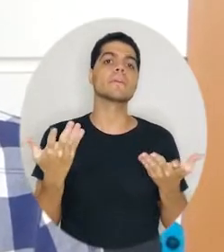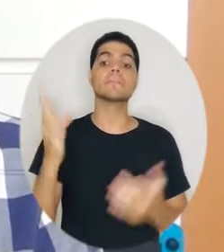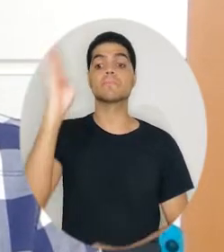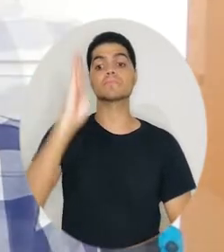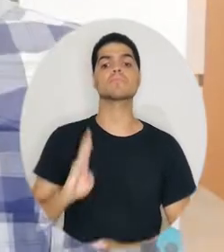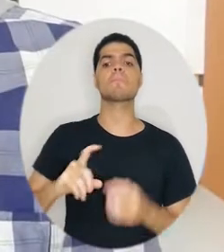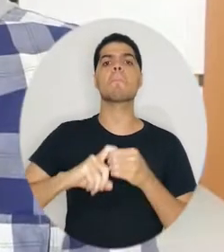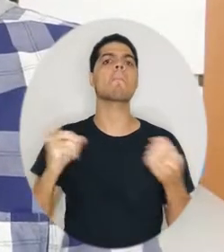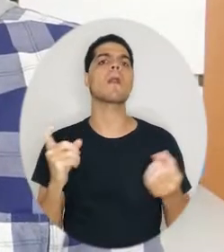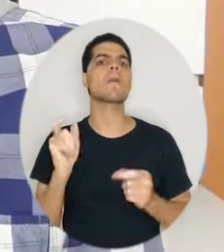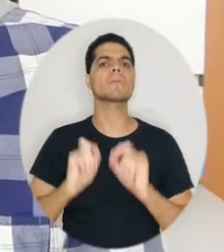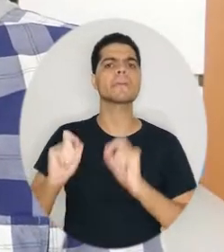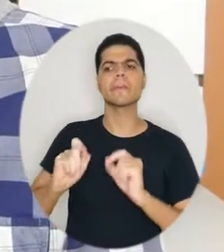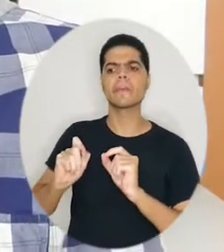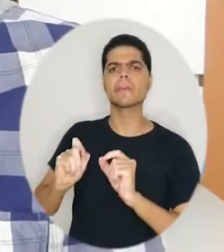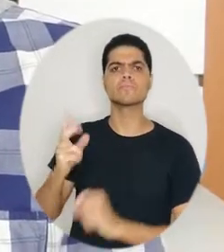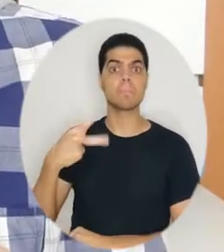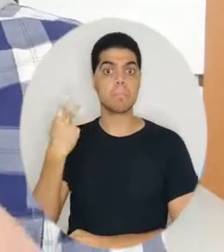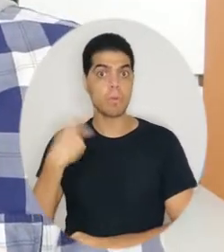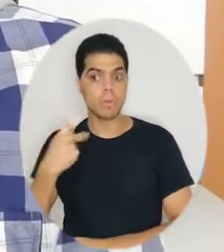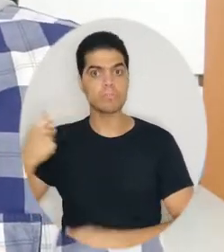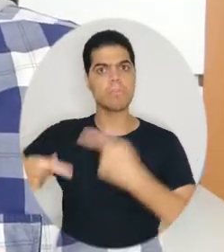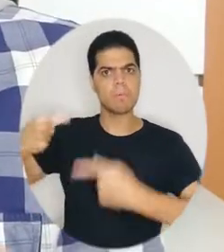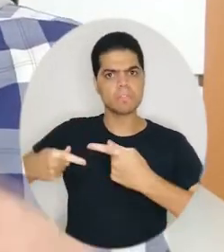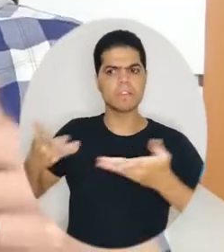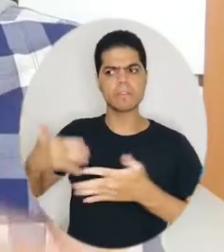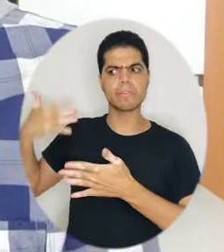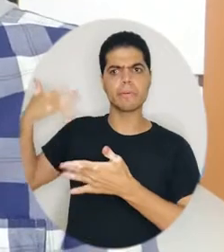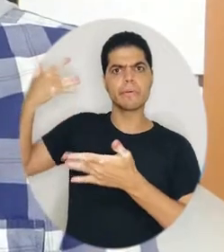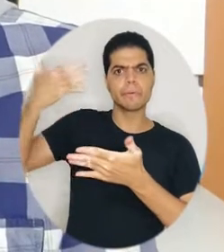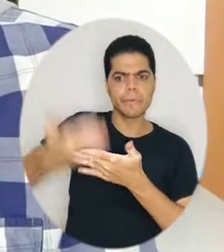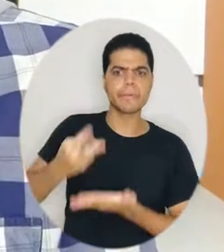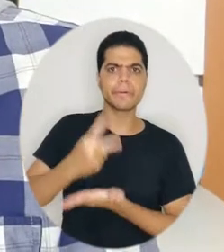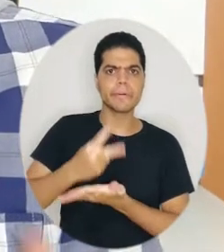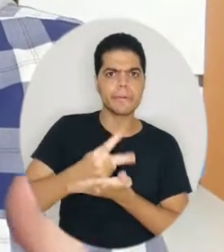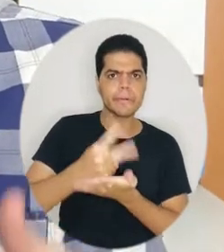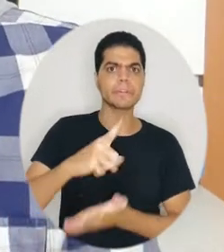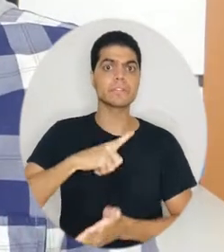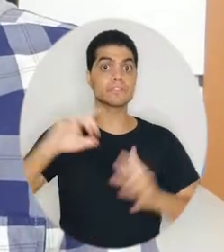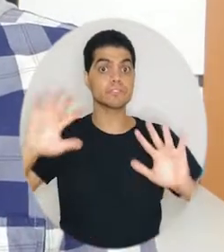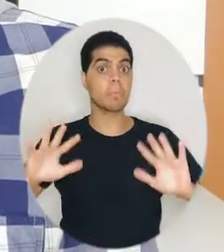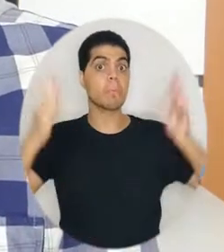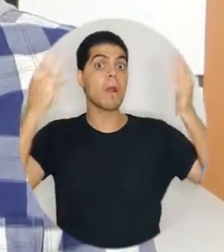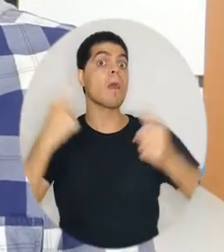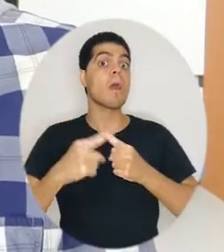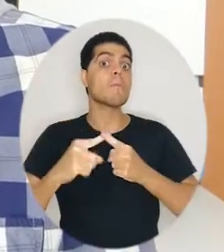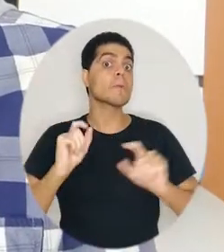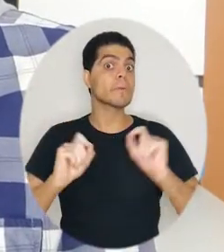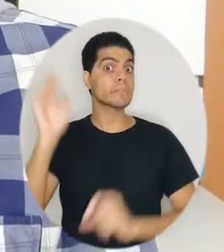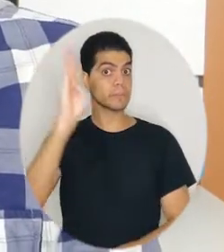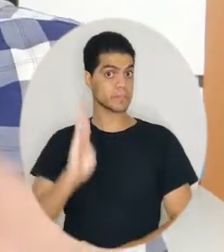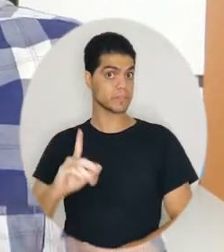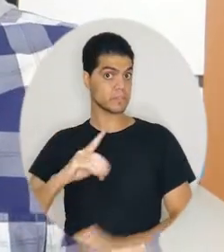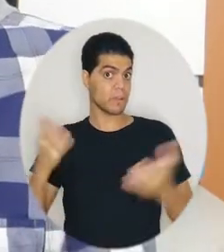independência do Brasil quais são os usos políticos que foram feitos e que continuam sendo feitos nas comemorações da Independência